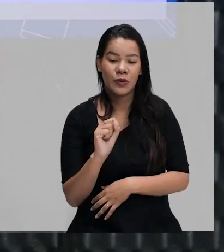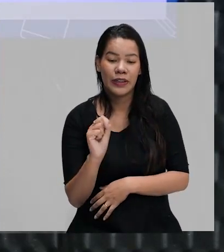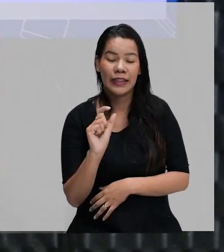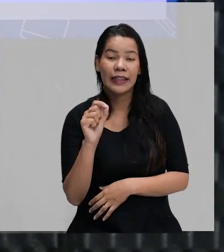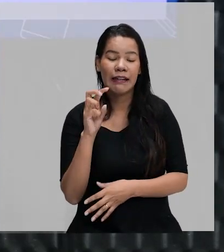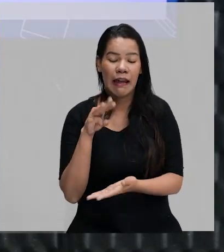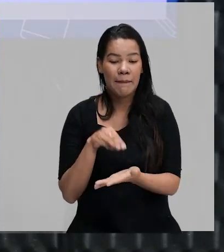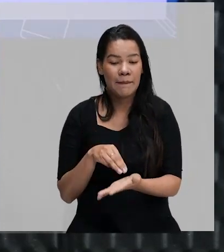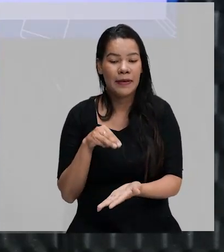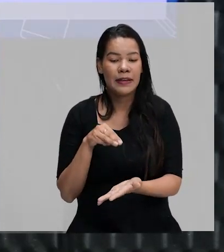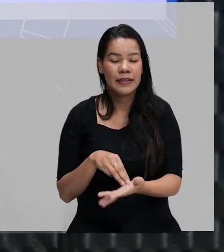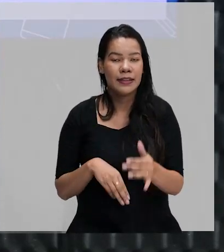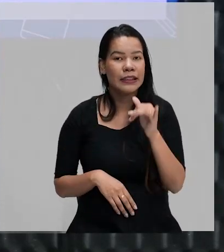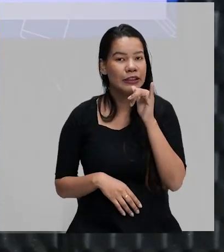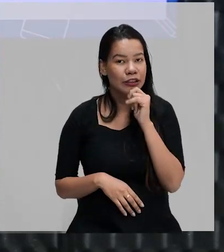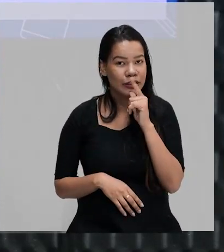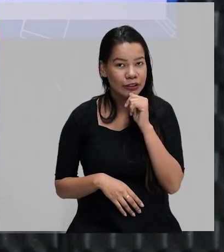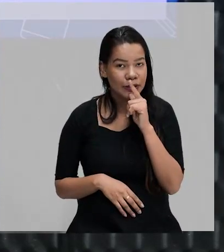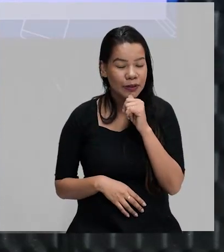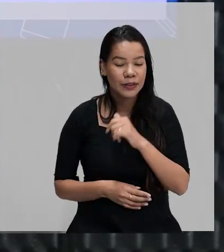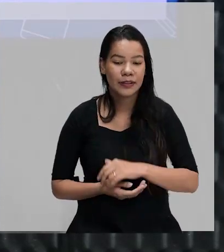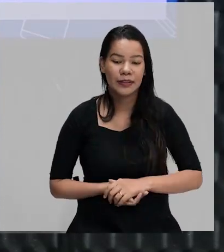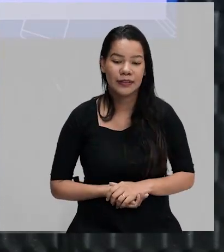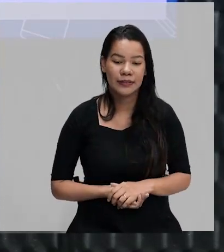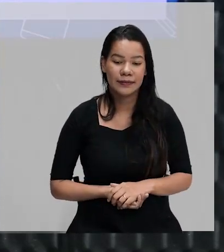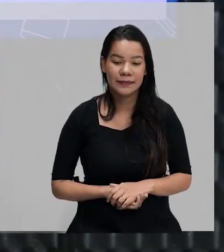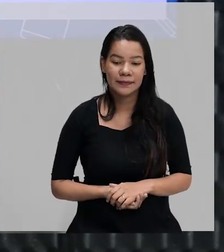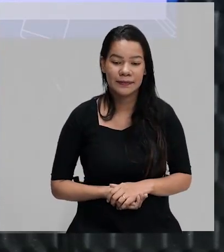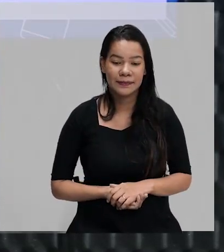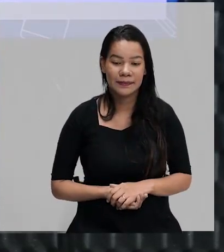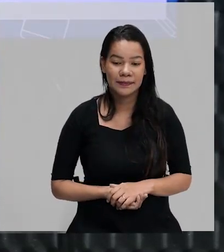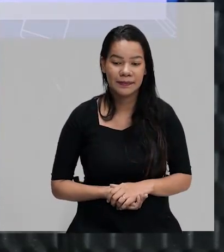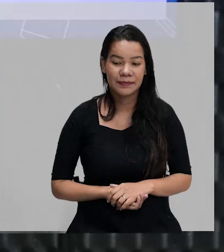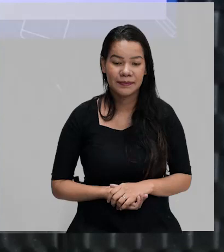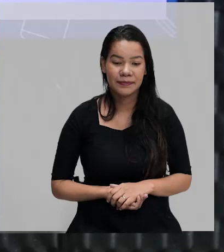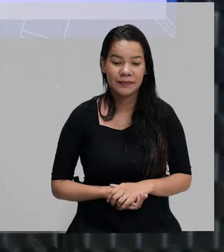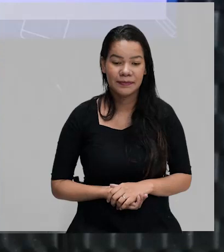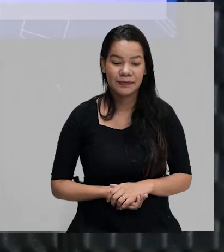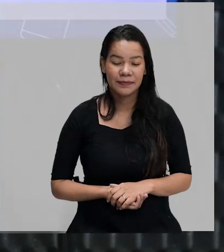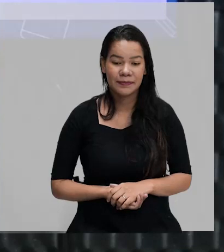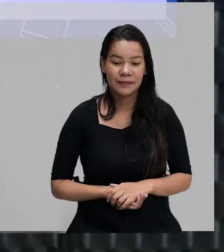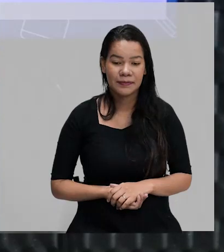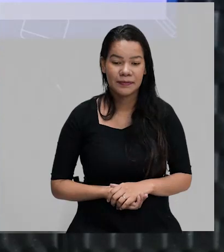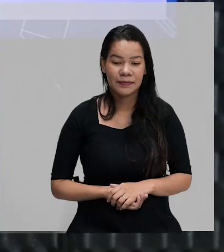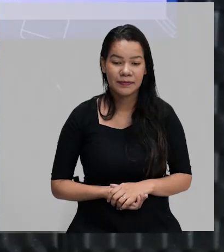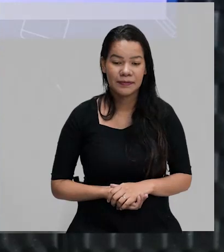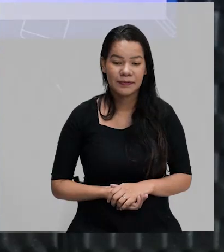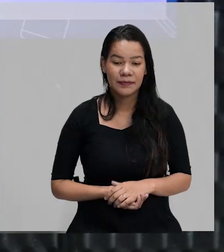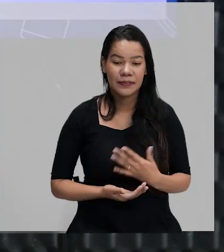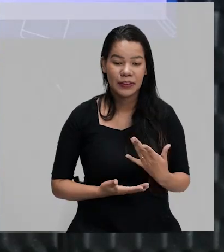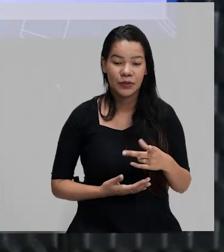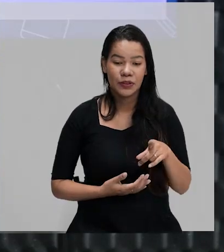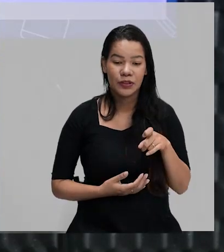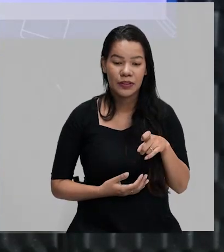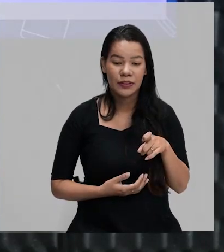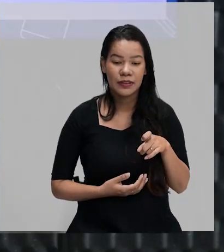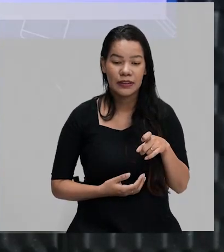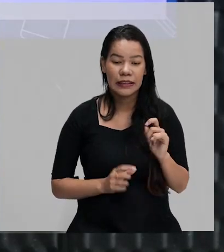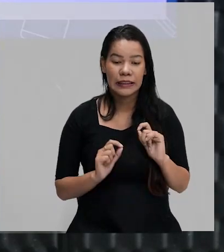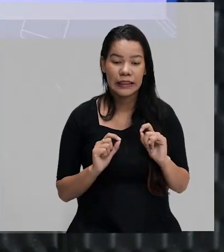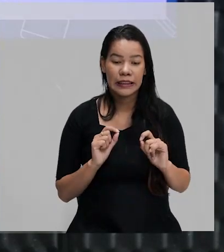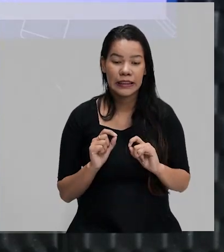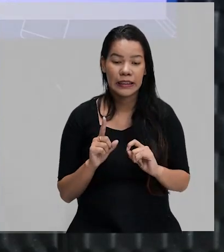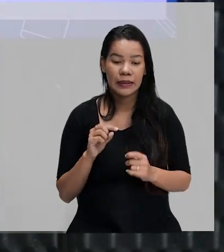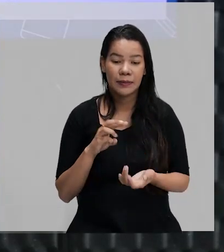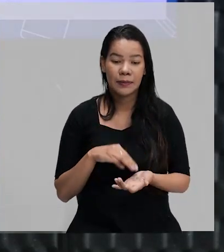água, né, 2 mols de água, 2 vezes 18, certo? Então, X, que é a